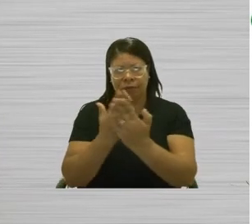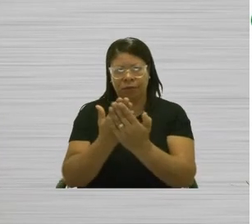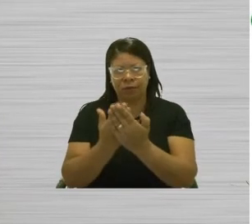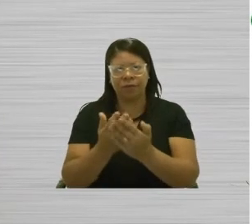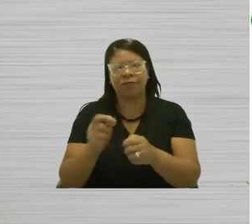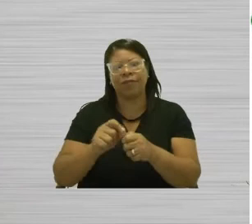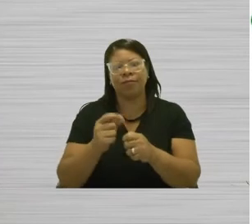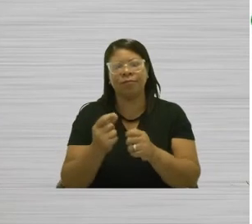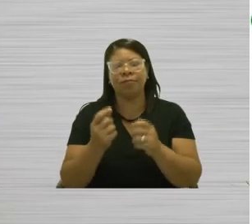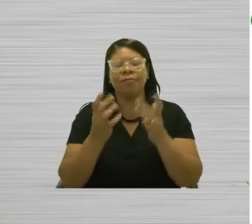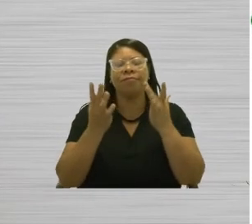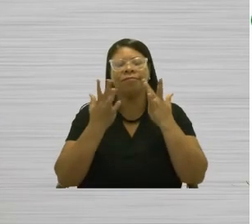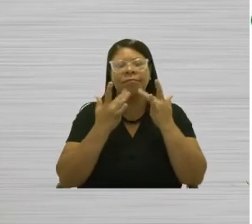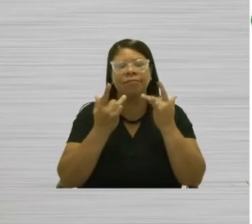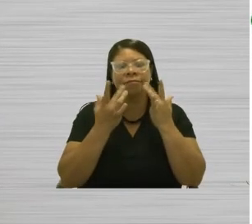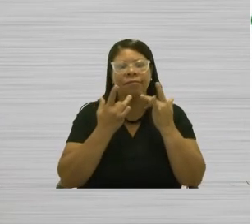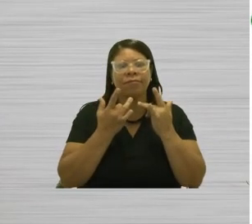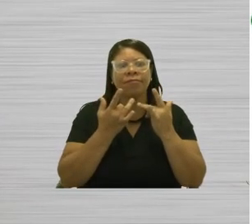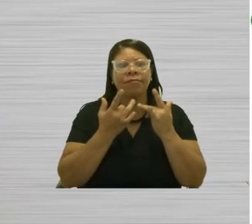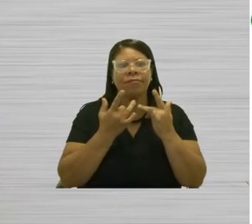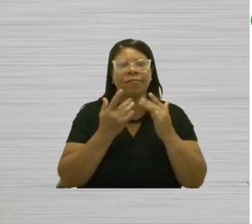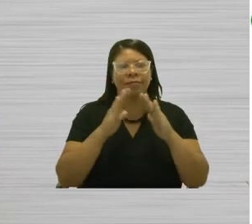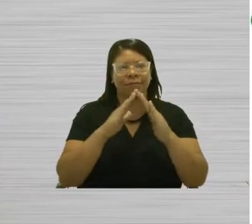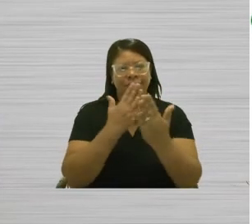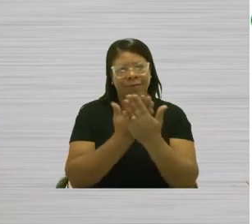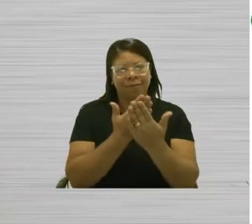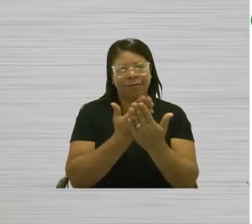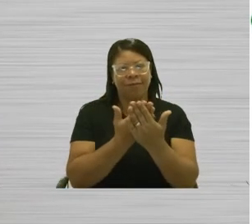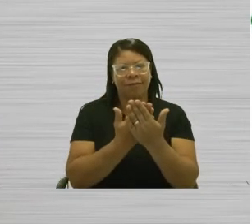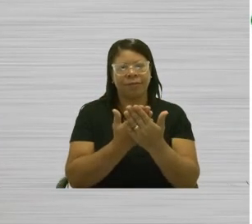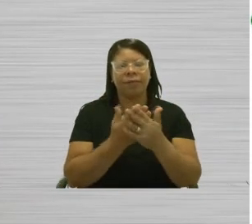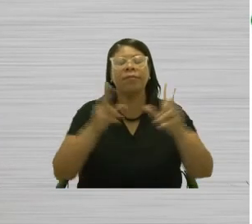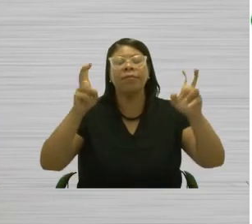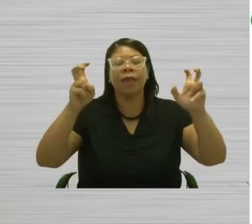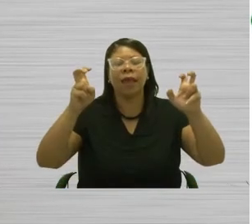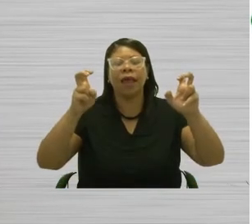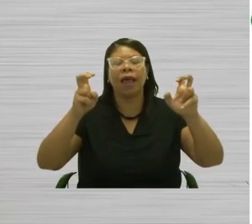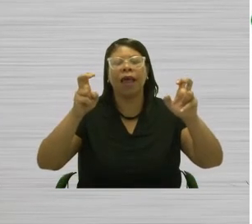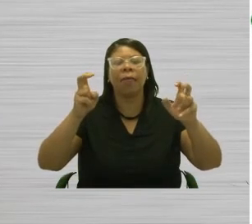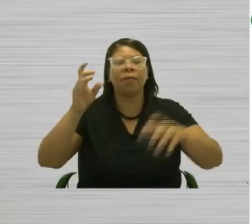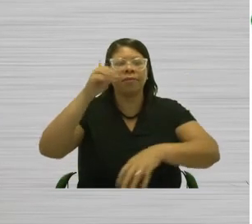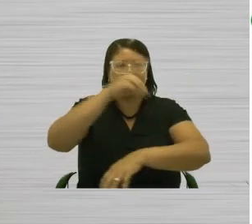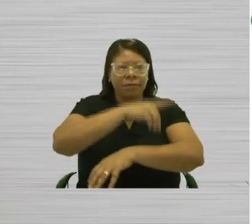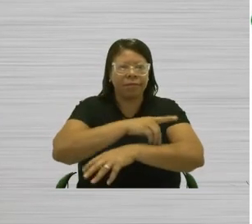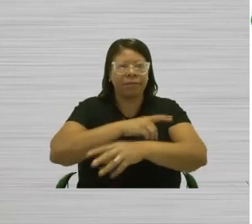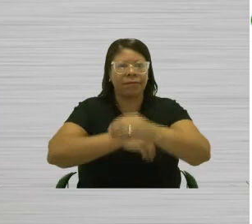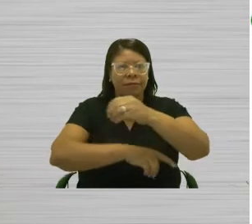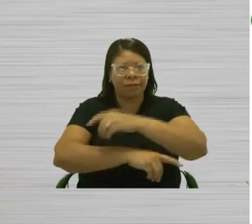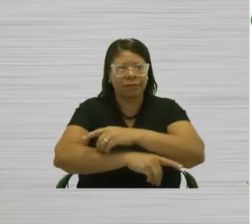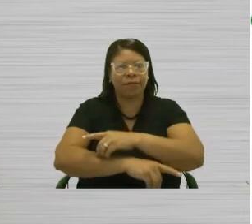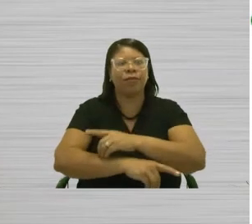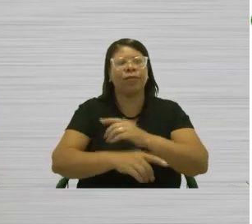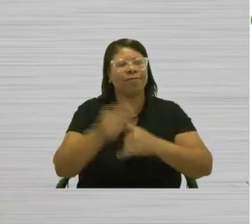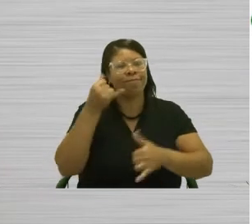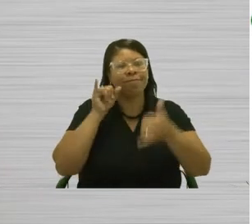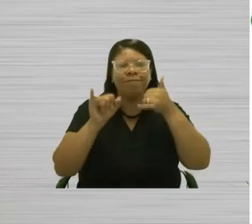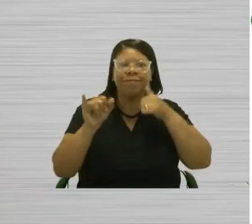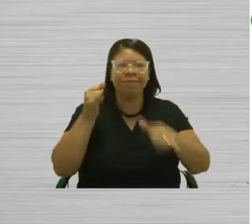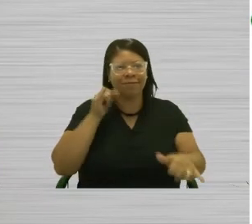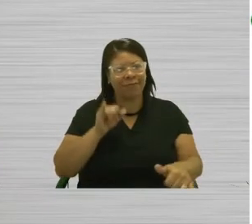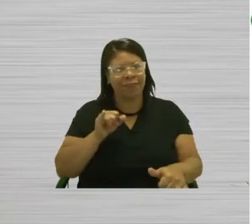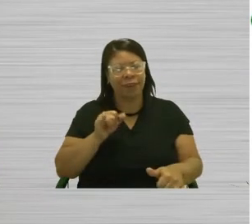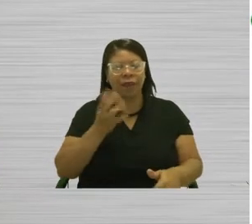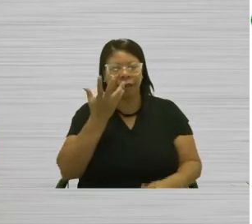escolas municipais, com o tema das arboviroses. E falaram que foi um sucesso com as crianças, porque a gente